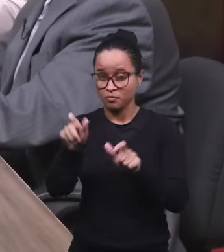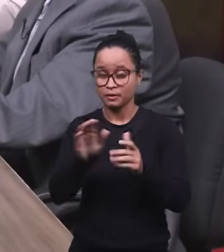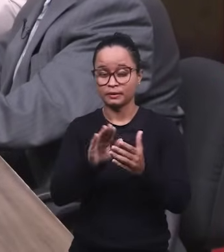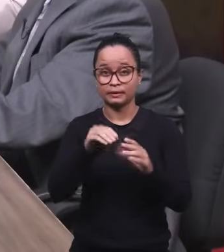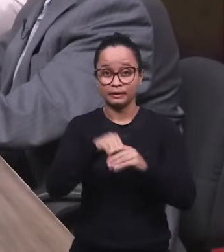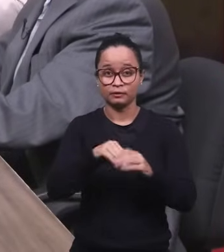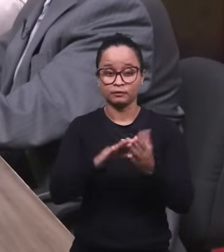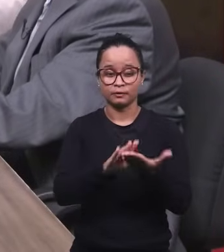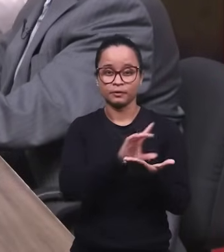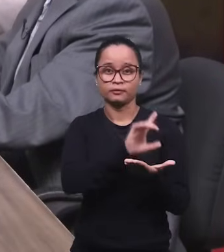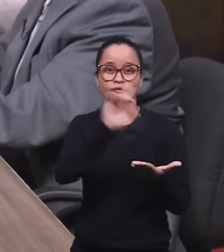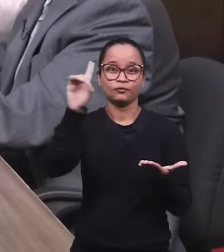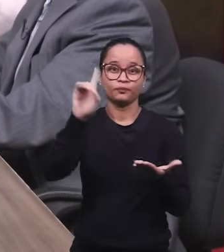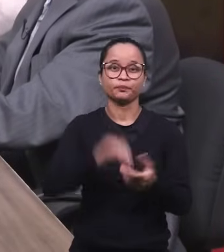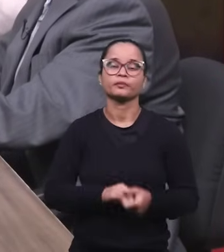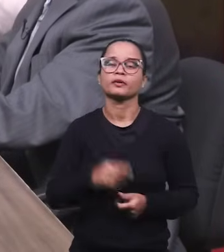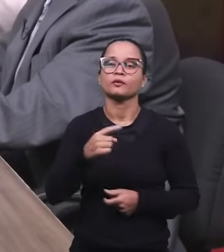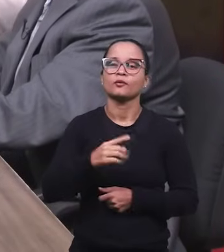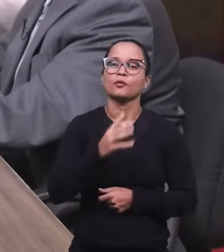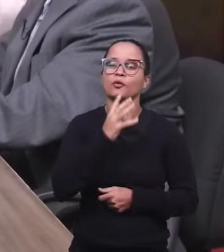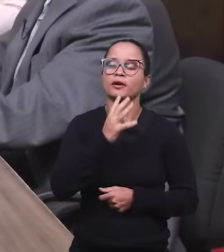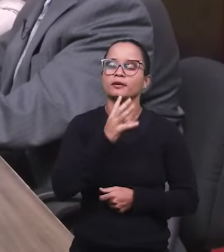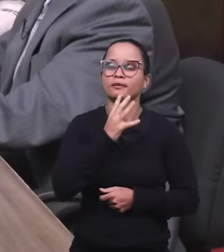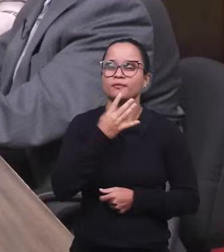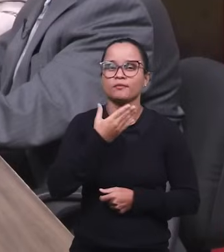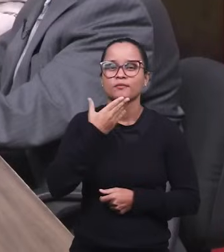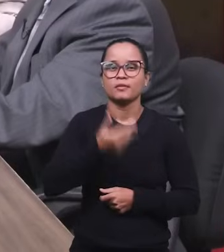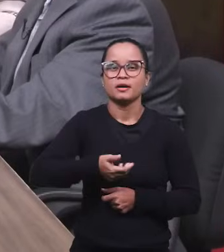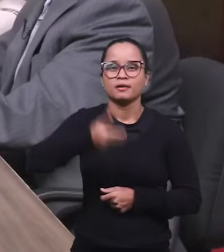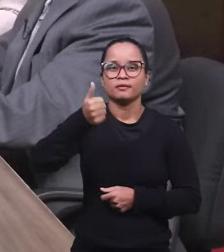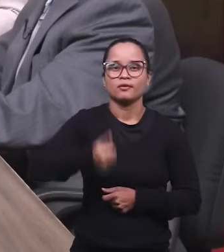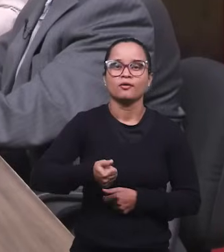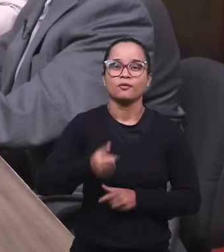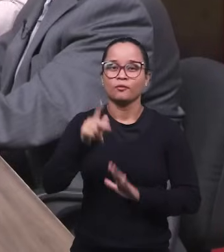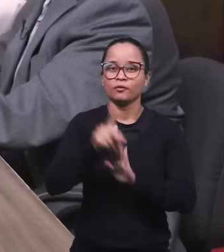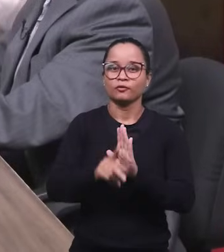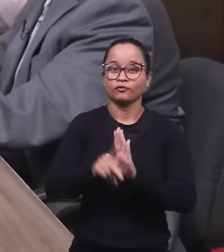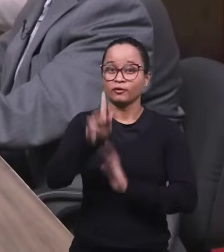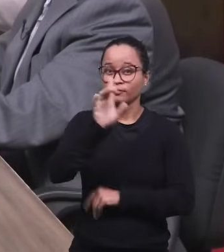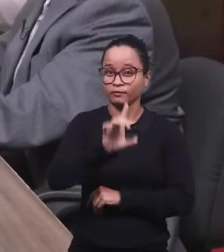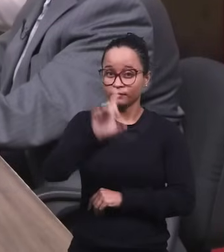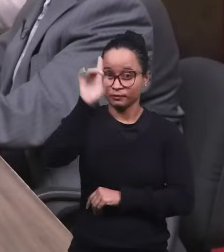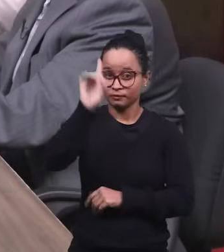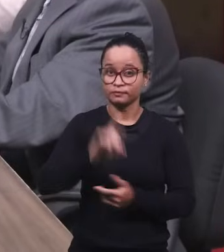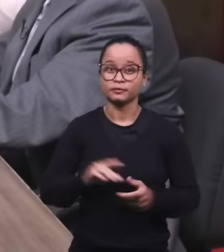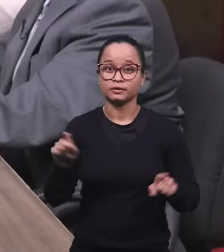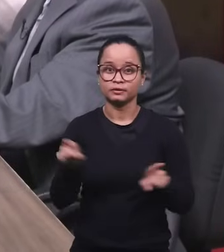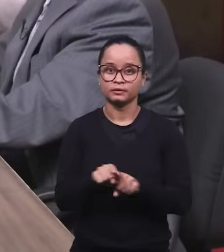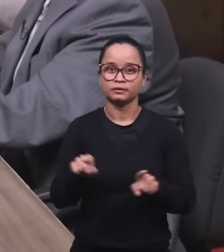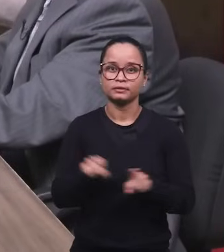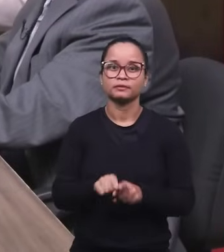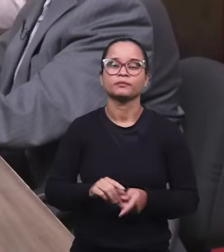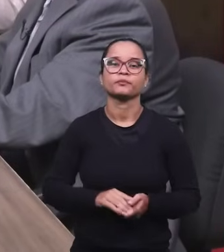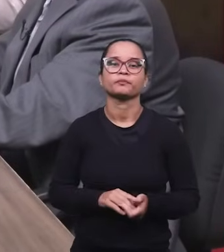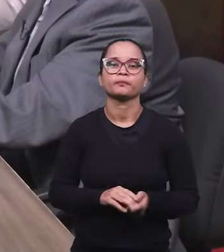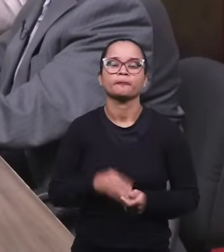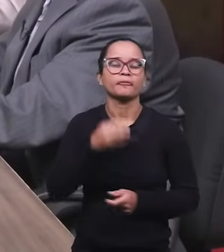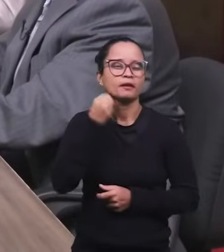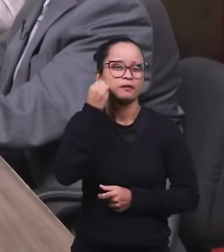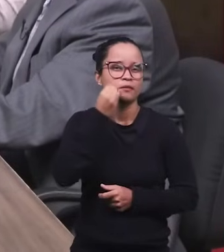personagens bíblicos que nos levam a conhecer melhor o projeto de Deus e a ter